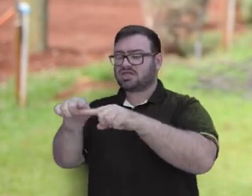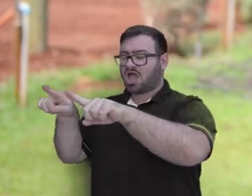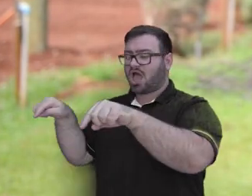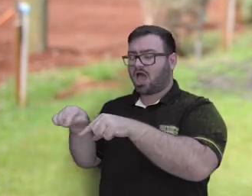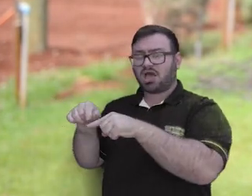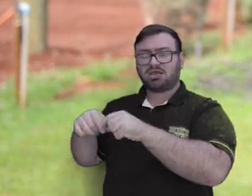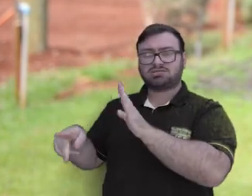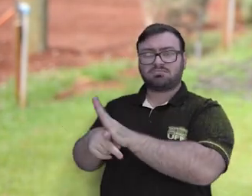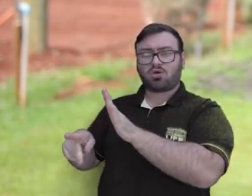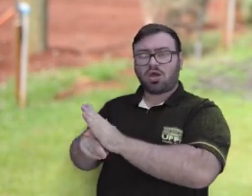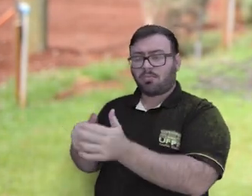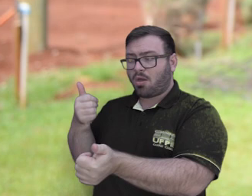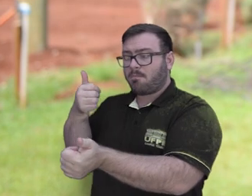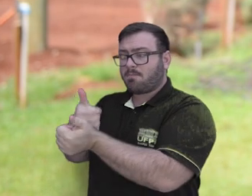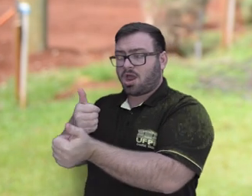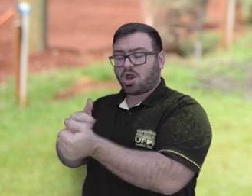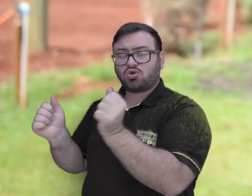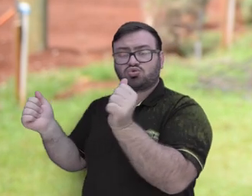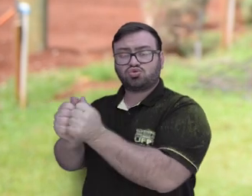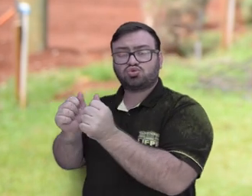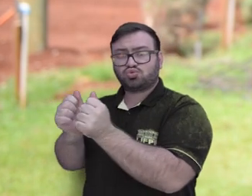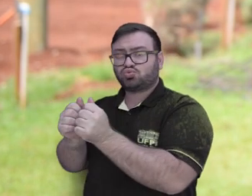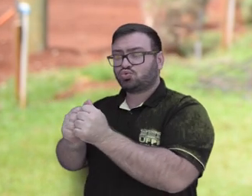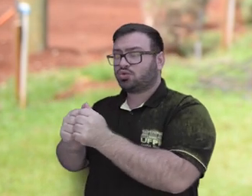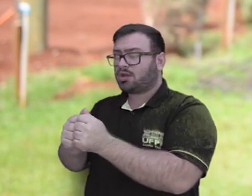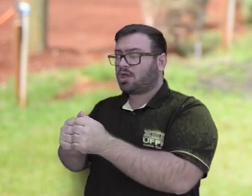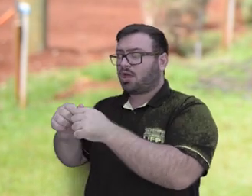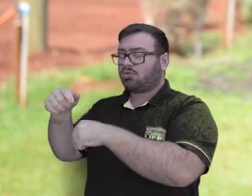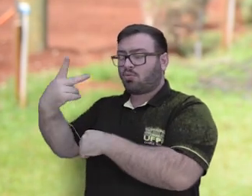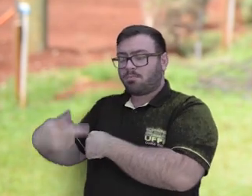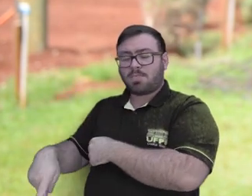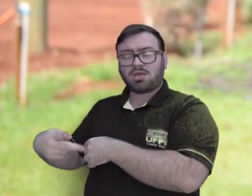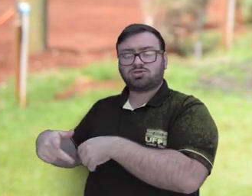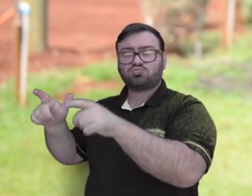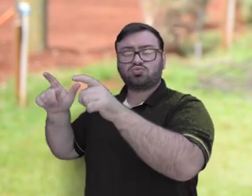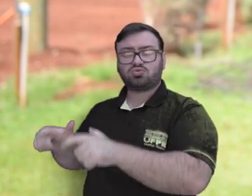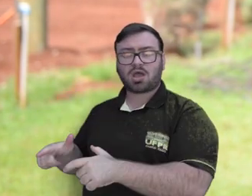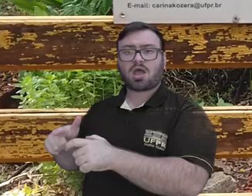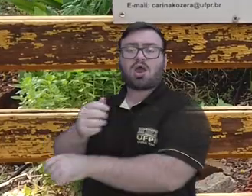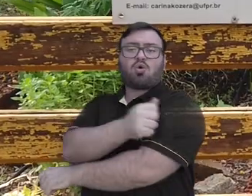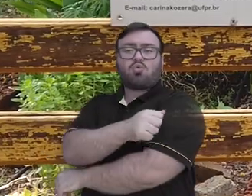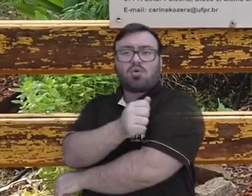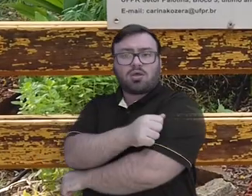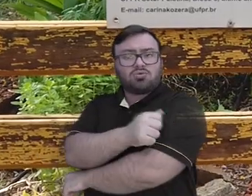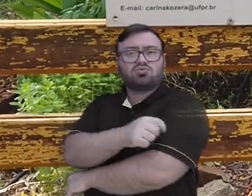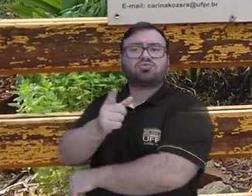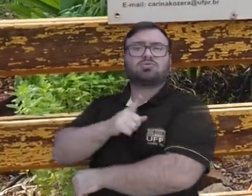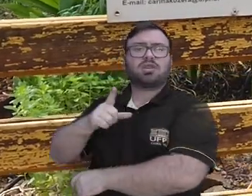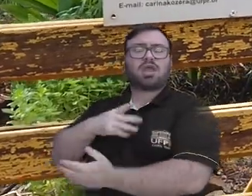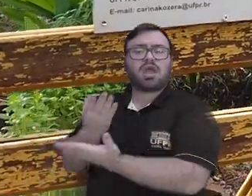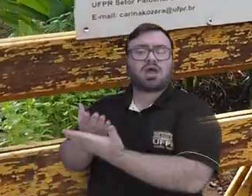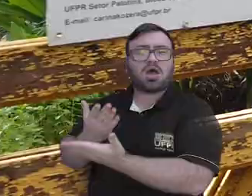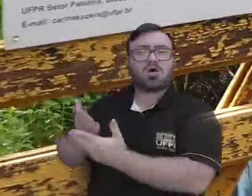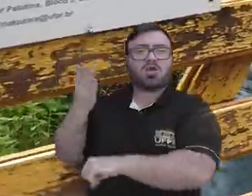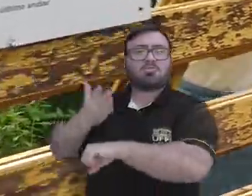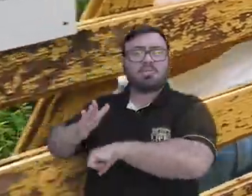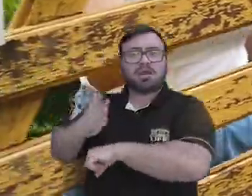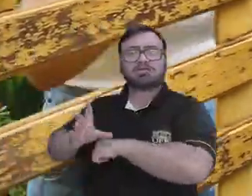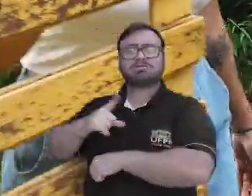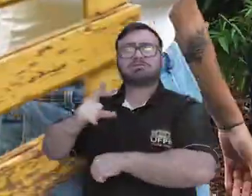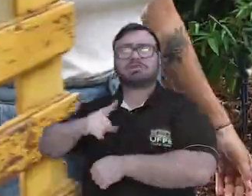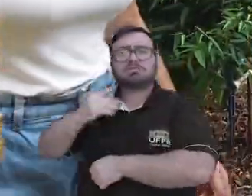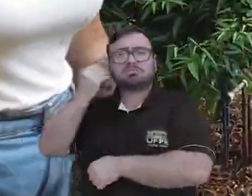e didáticas aqui também, né, junto com os blocos didáticos aqui, onde os alunos fazem as aulas práticas,